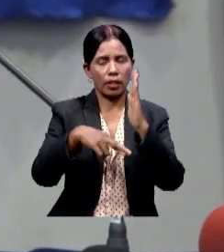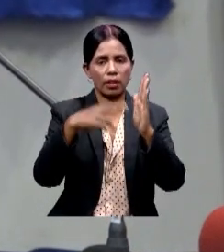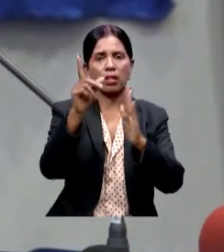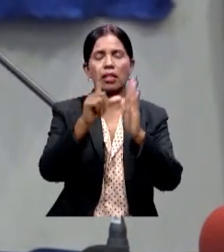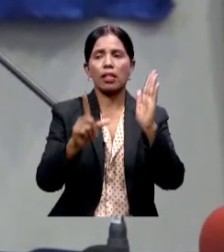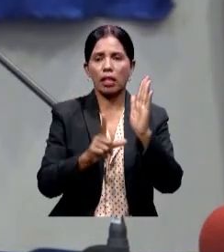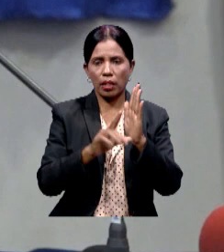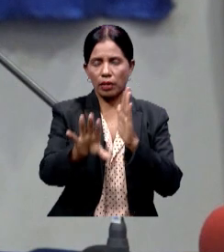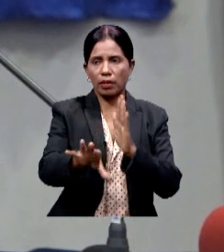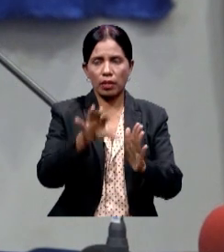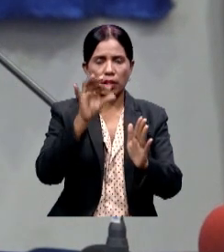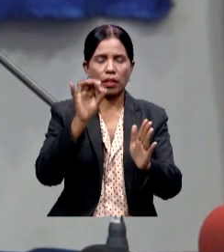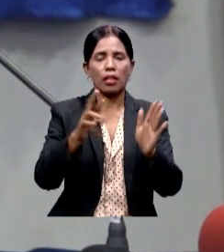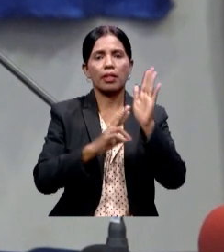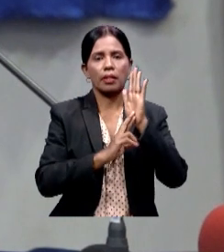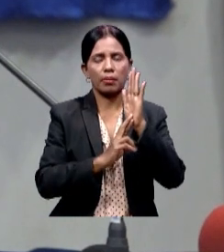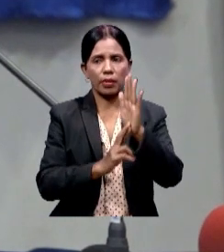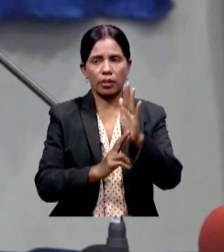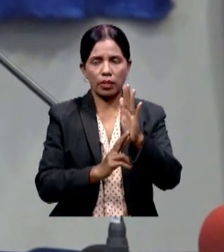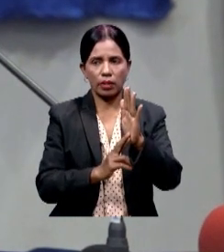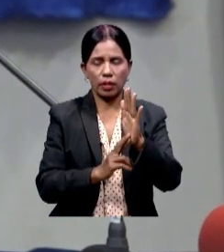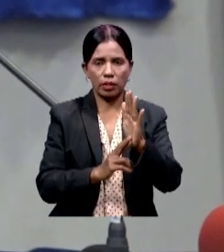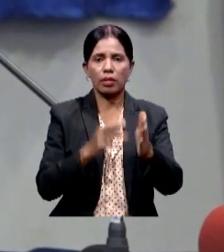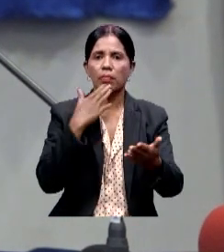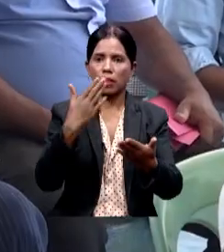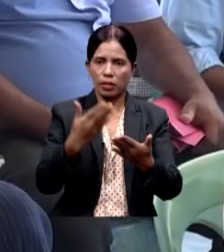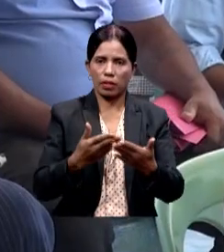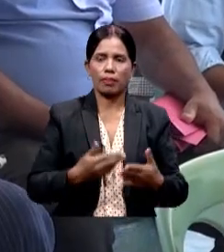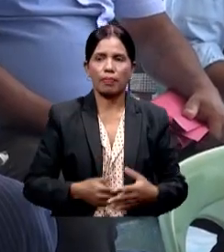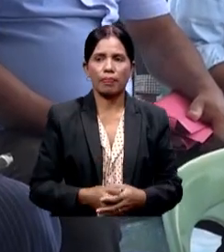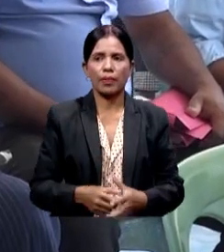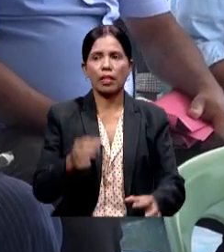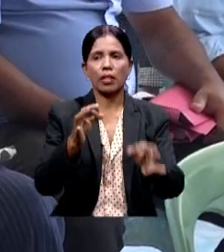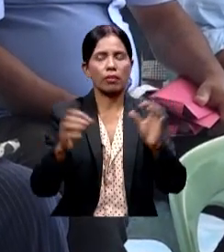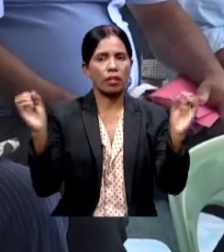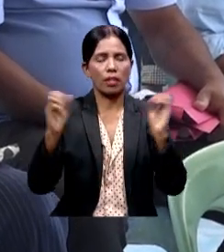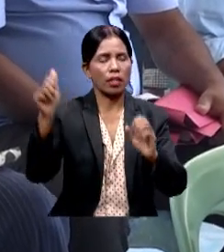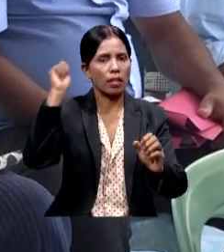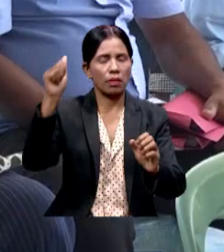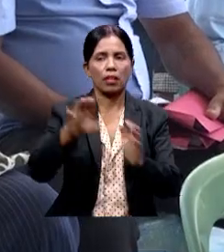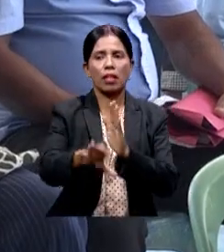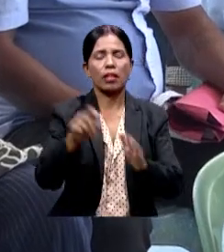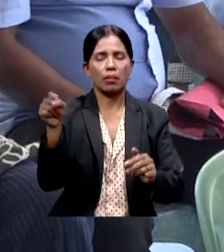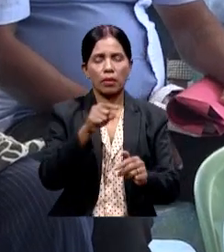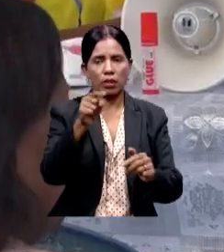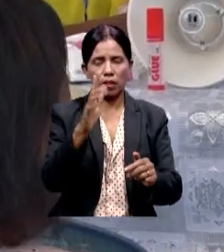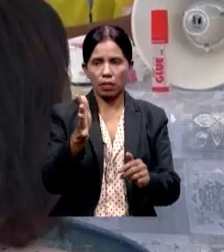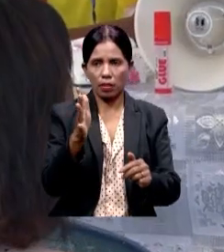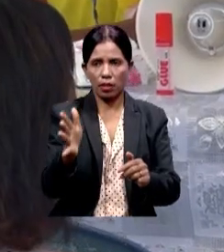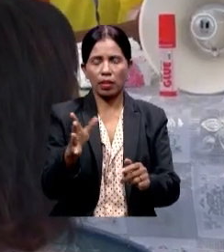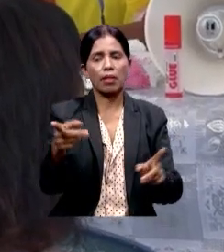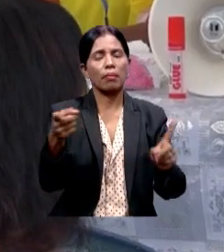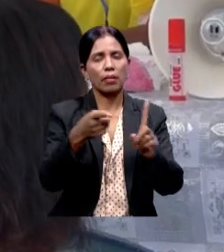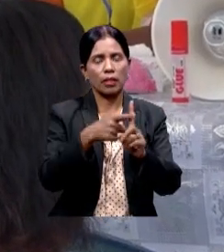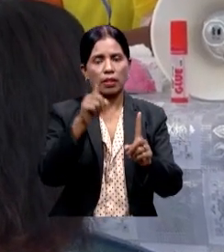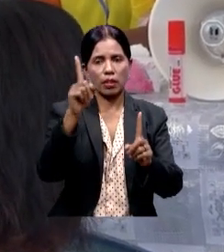reta representação qualificado. Careclaia candidato nebe reta por cento Lima Nulo mais Ida